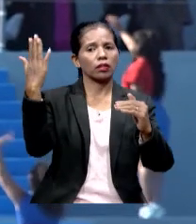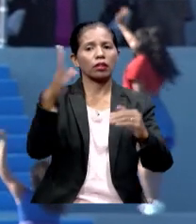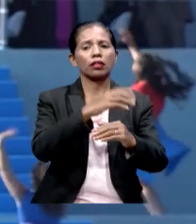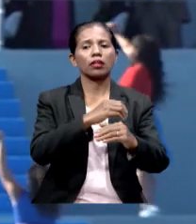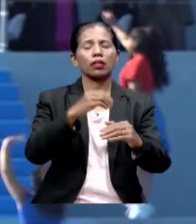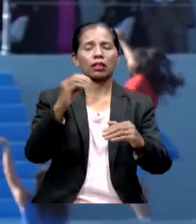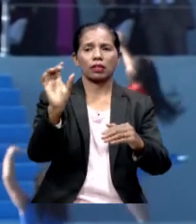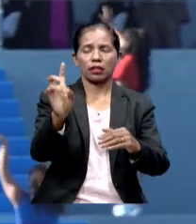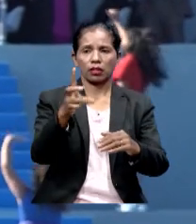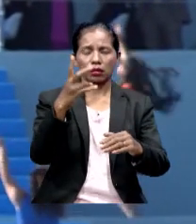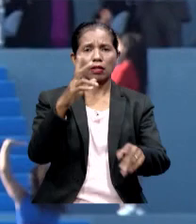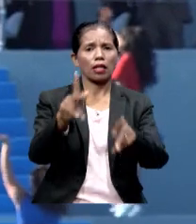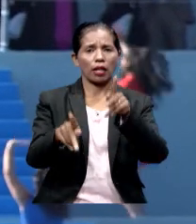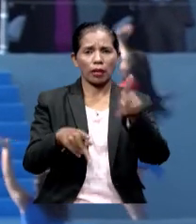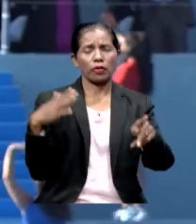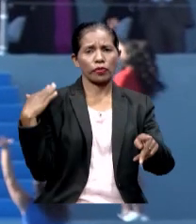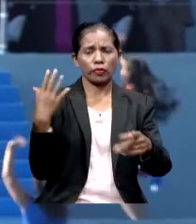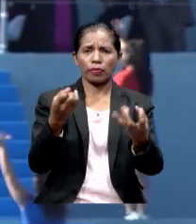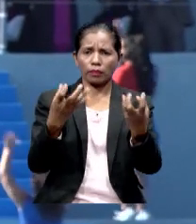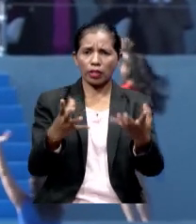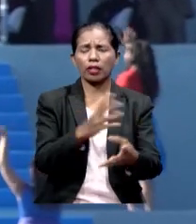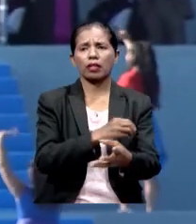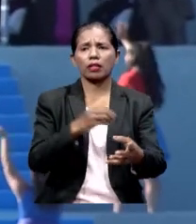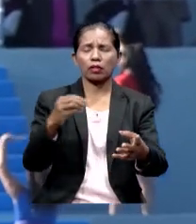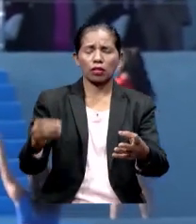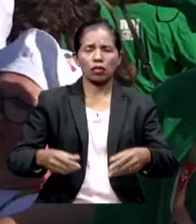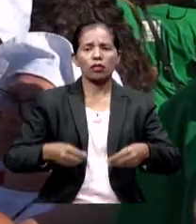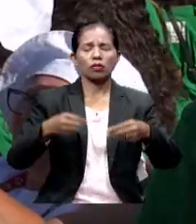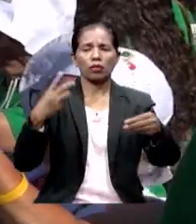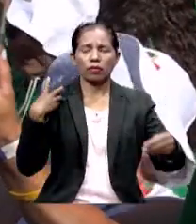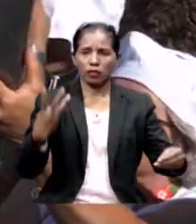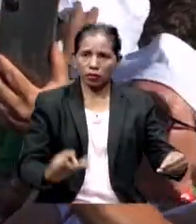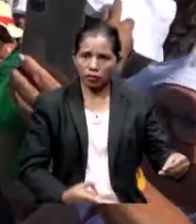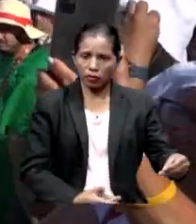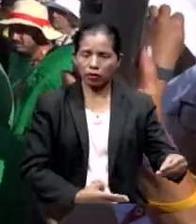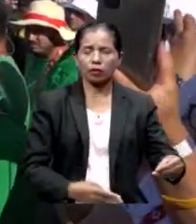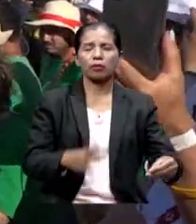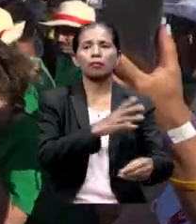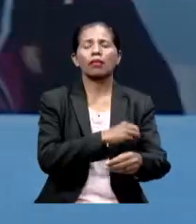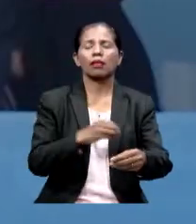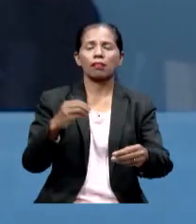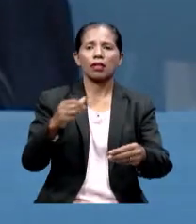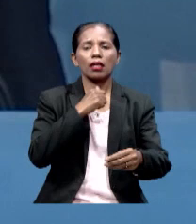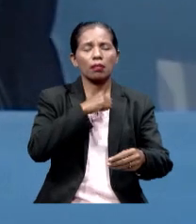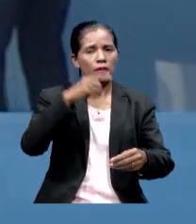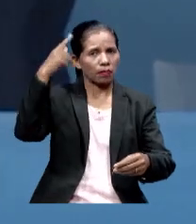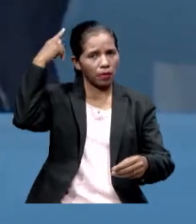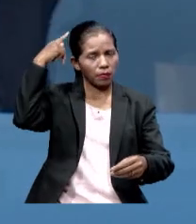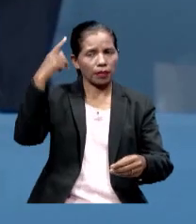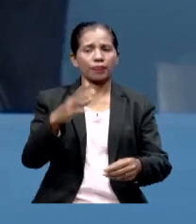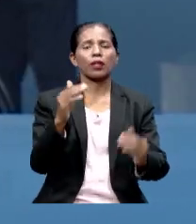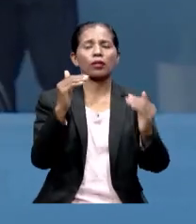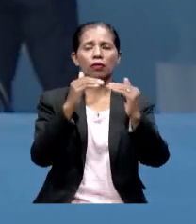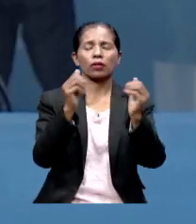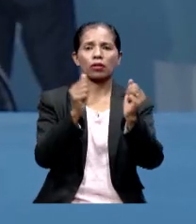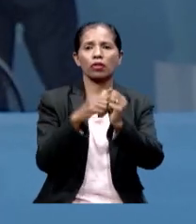VII, peregrino Rihum Barrihum, foi bem-vindo ao líder máximo da Igreja Católica Romana. E o encontro com o peregrino Sira, cada